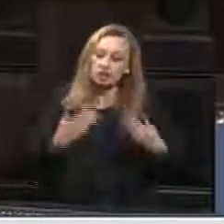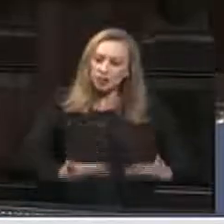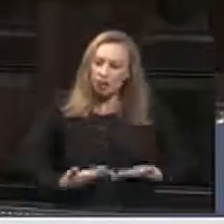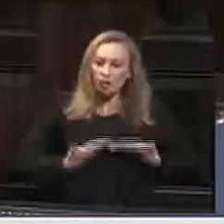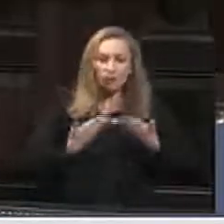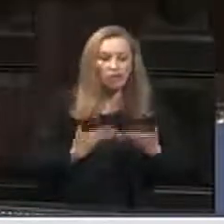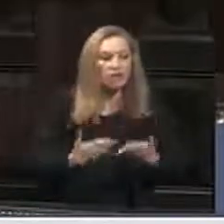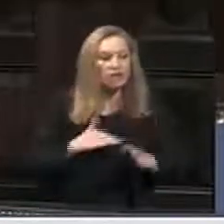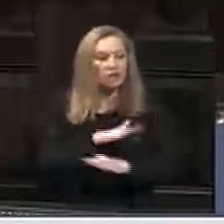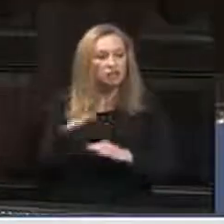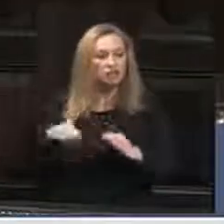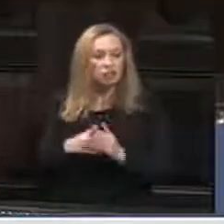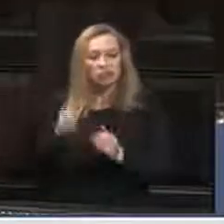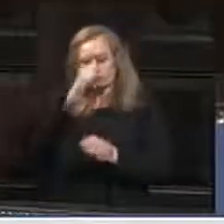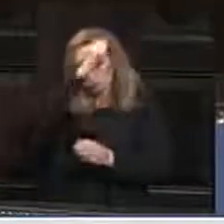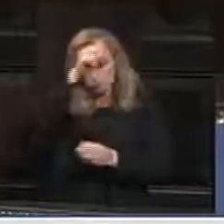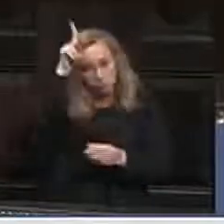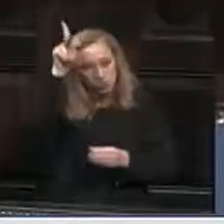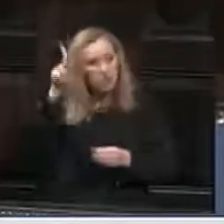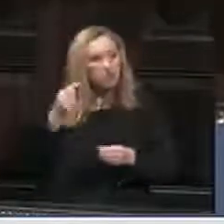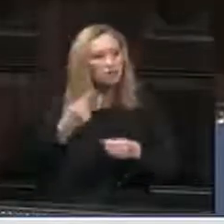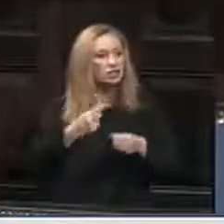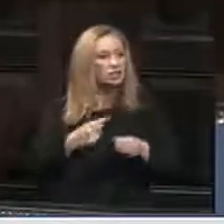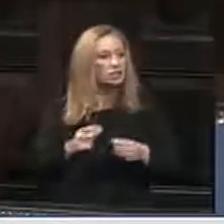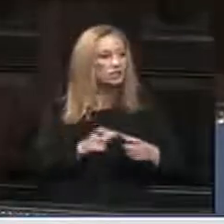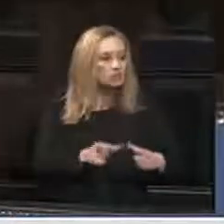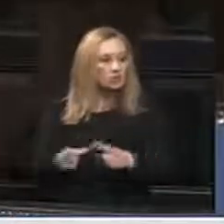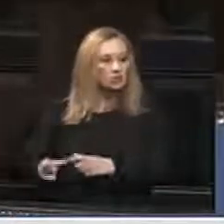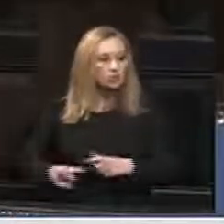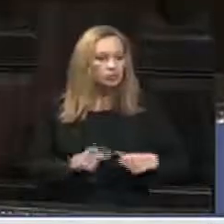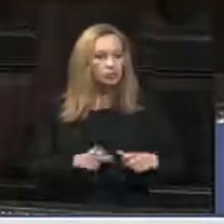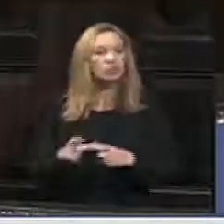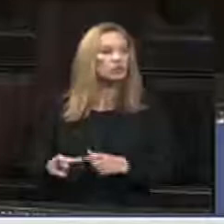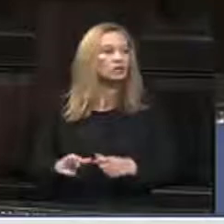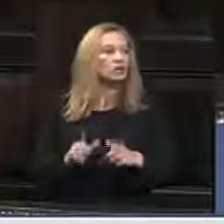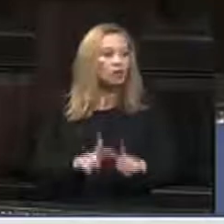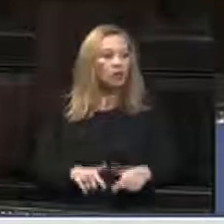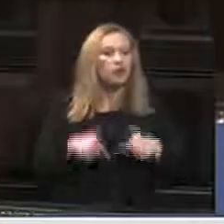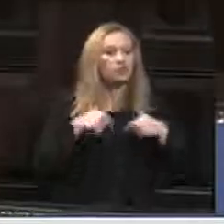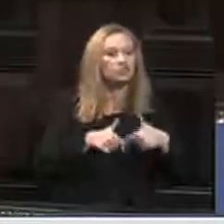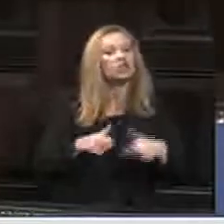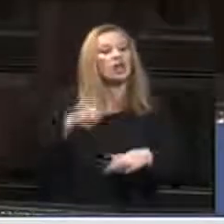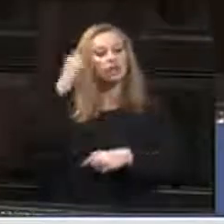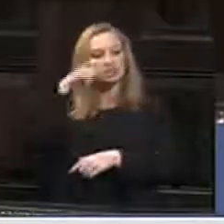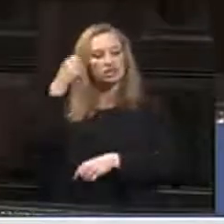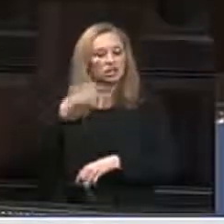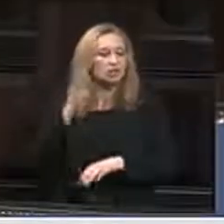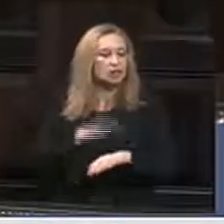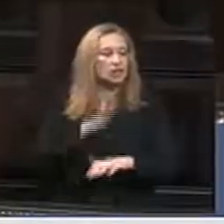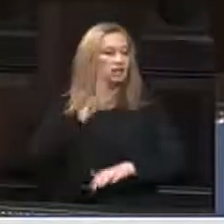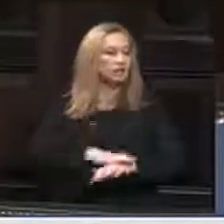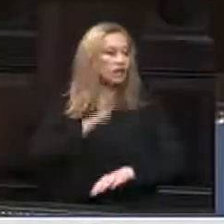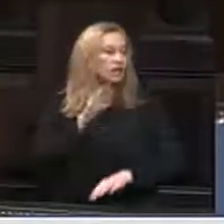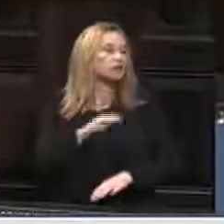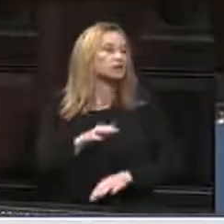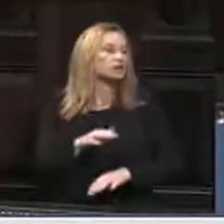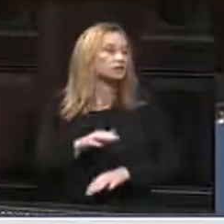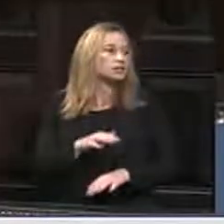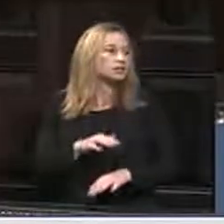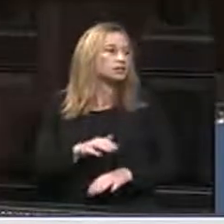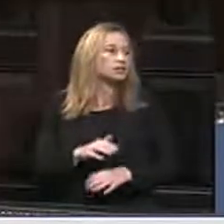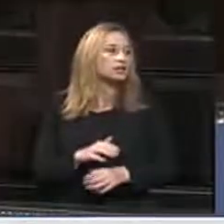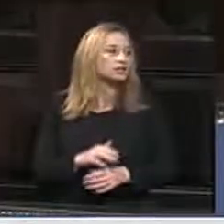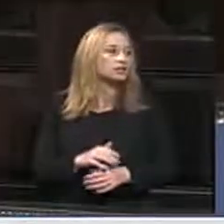92 a possibilidade das manifestações artísticas cada vez mais serem constantes, cada vez